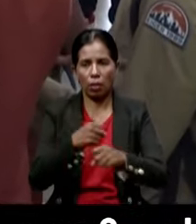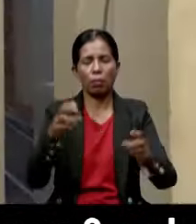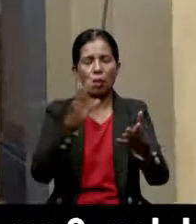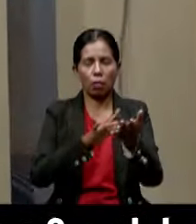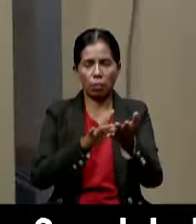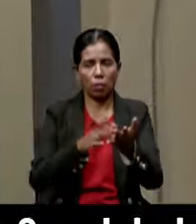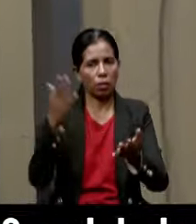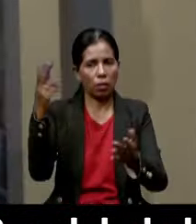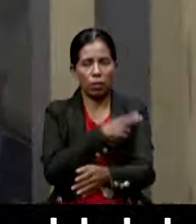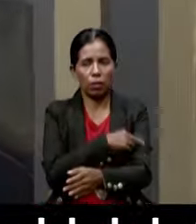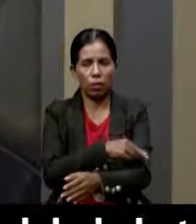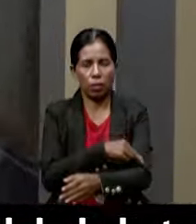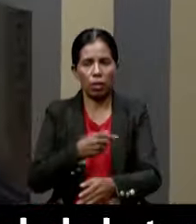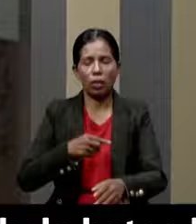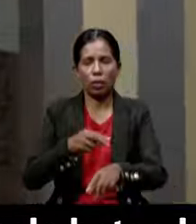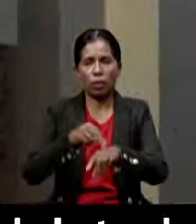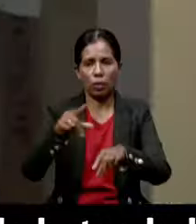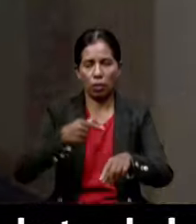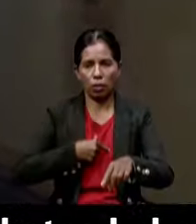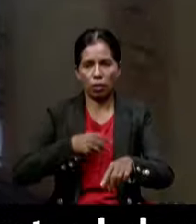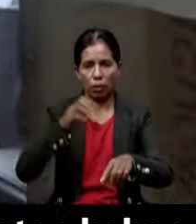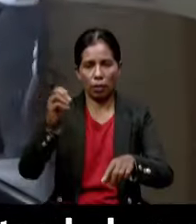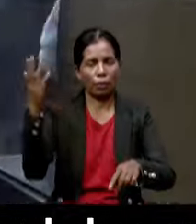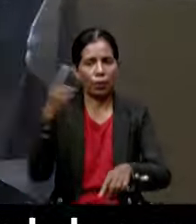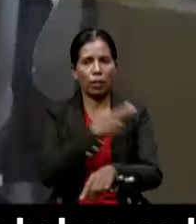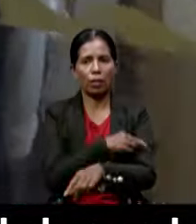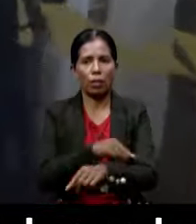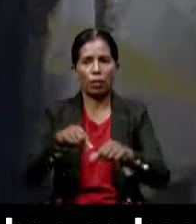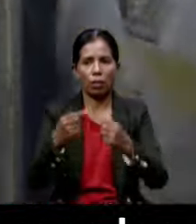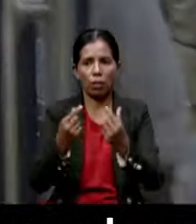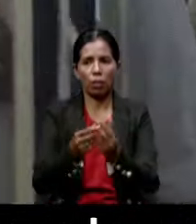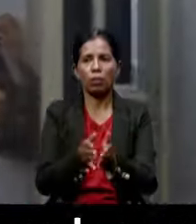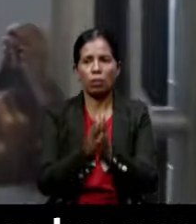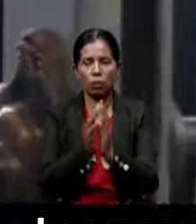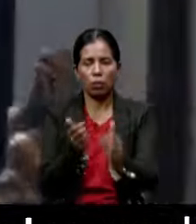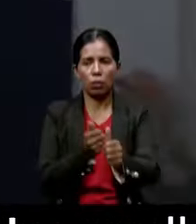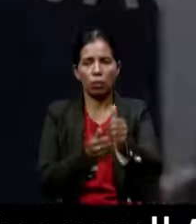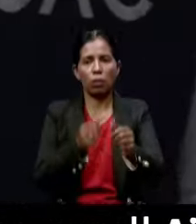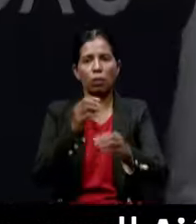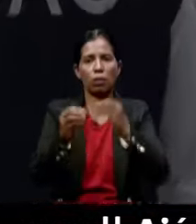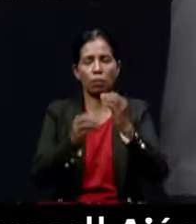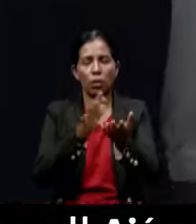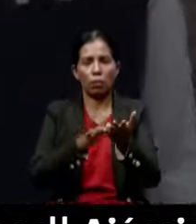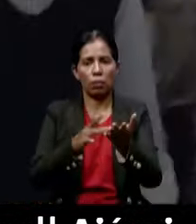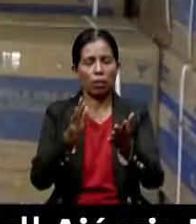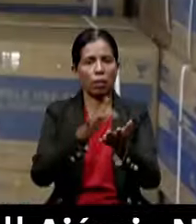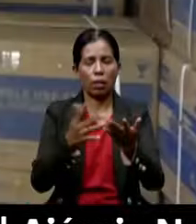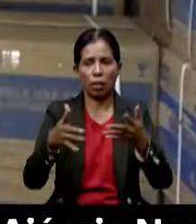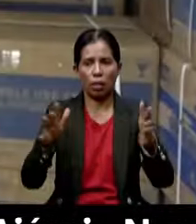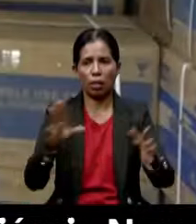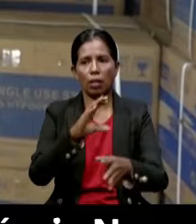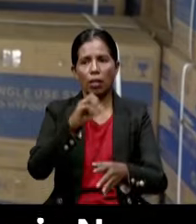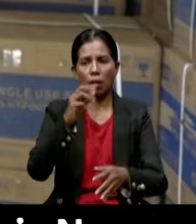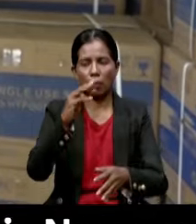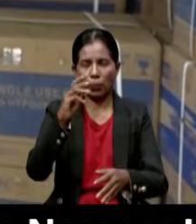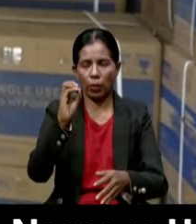em Moruk e Hospital Nacional Gir Valadares. E Hospital Nacional, equipa conjunta Rússia Tuir, quando vai em Moruk, nebe sempre estoca mamuk, mas capta o